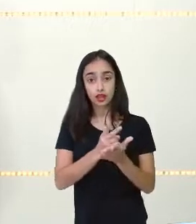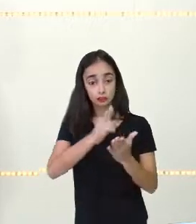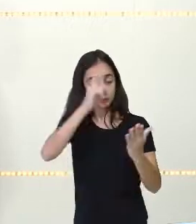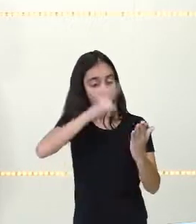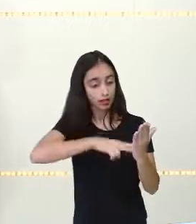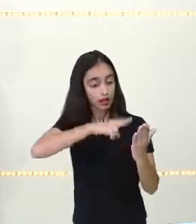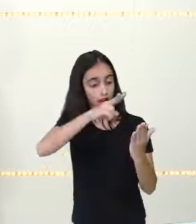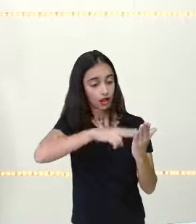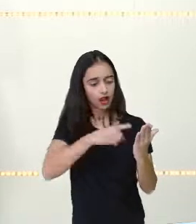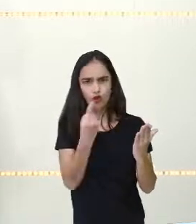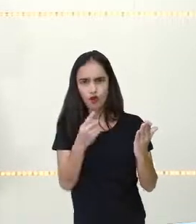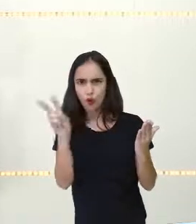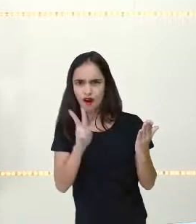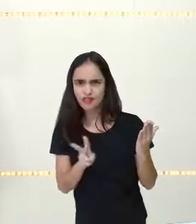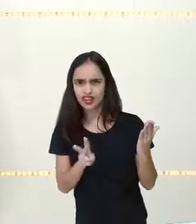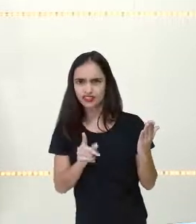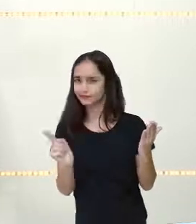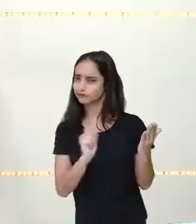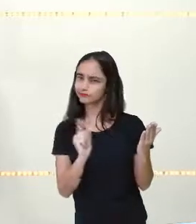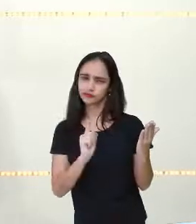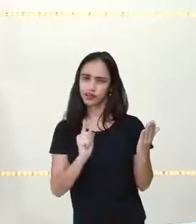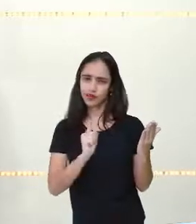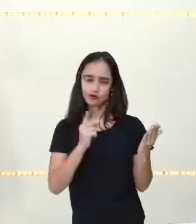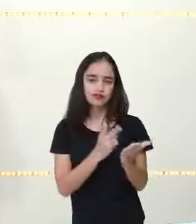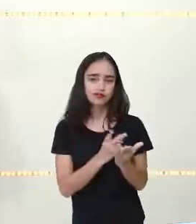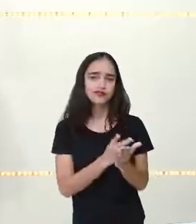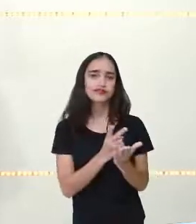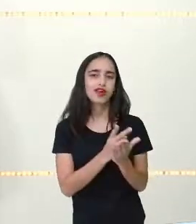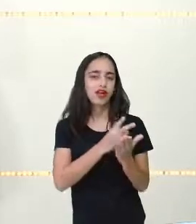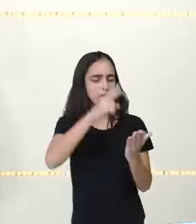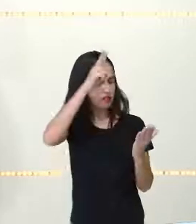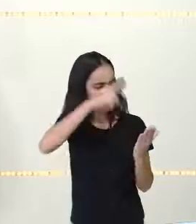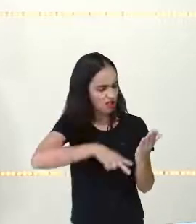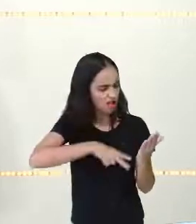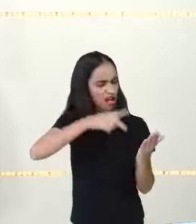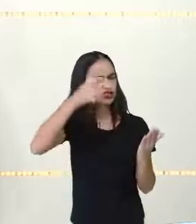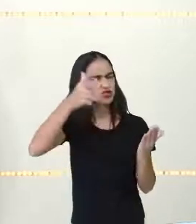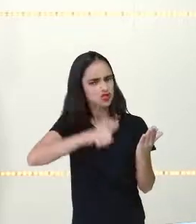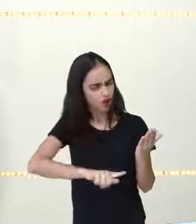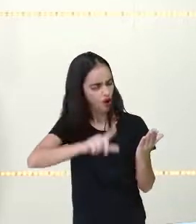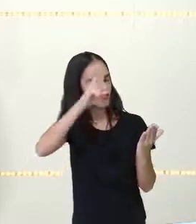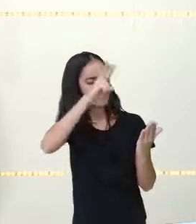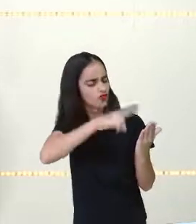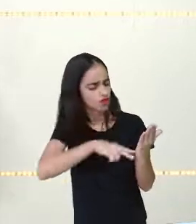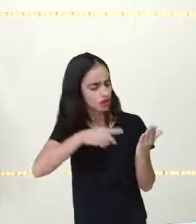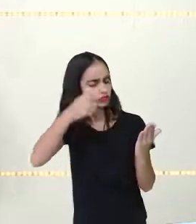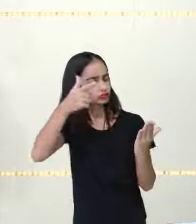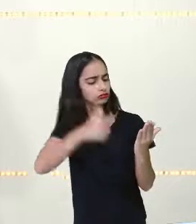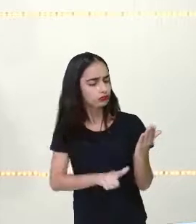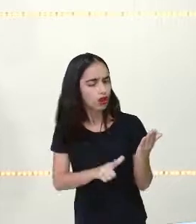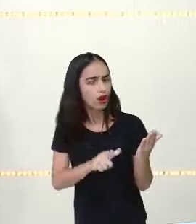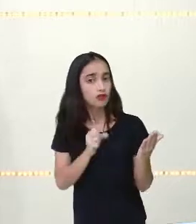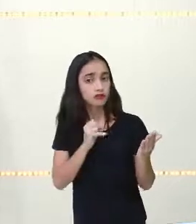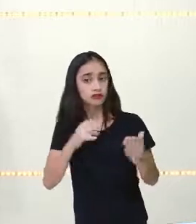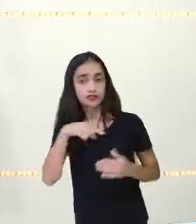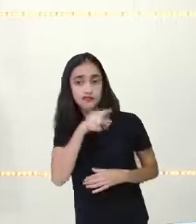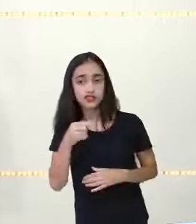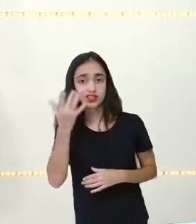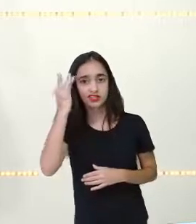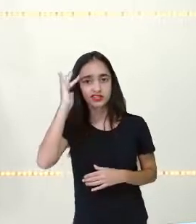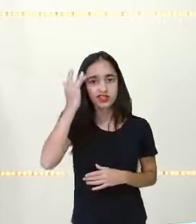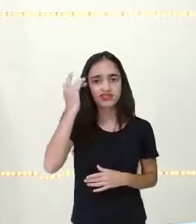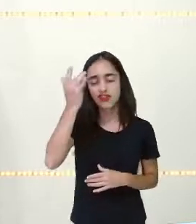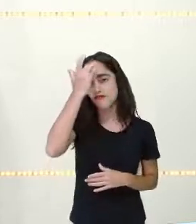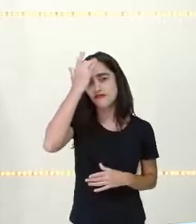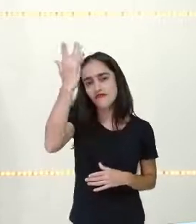aquela questão que você achou que foi super fácil às vezes tem uma casquinha de banana então ler com